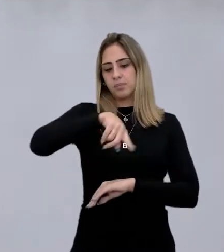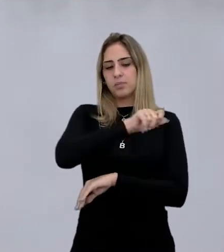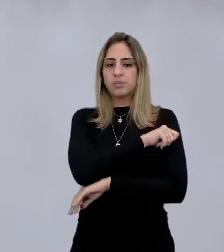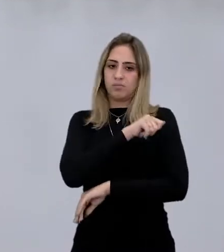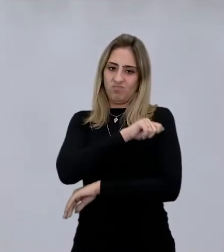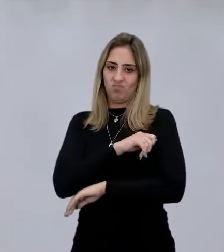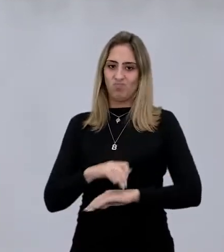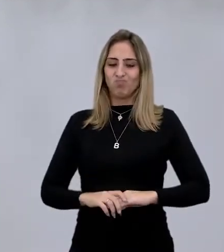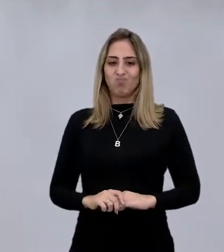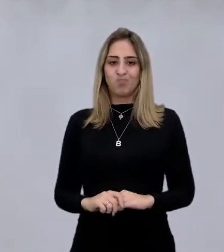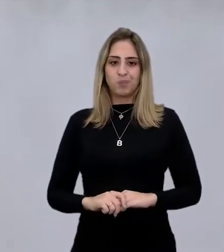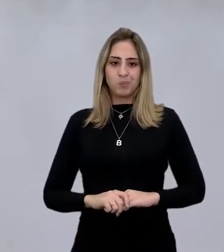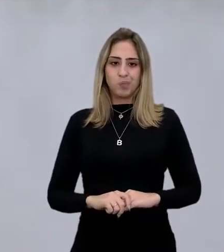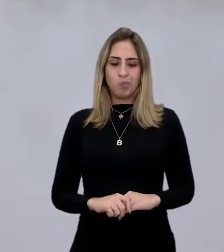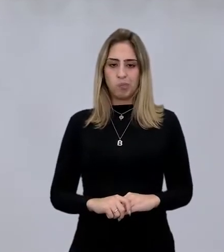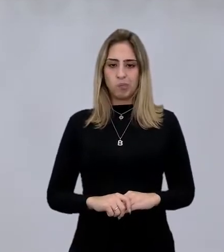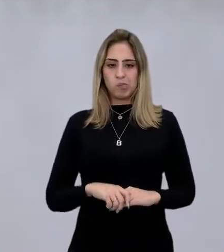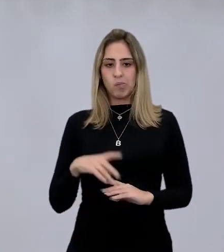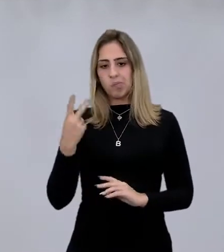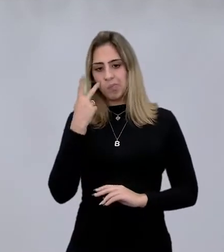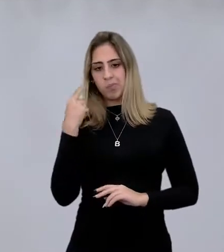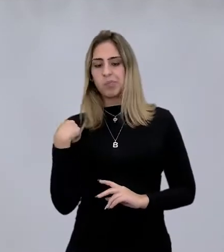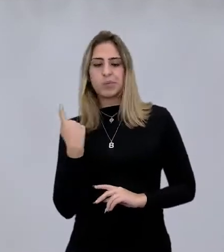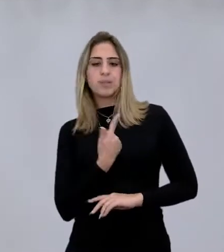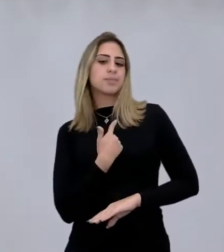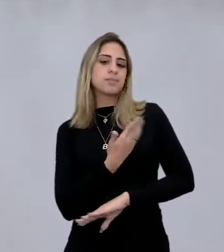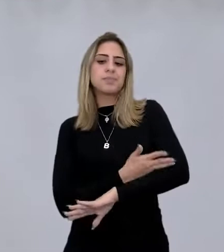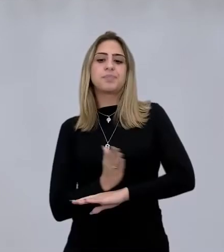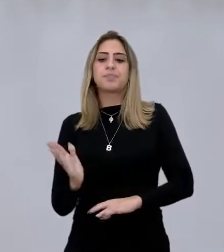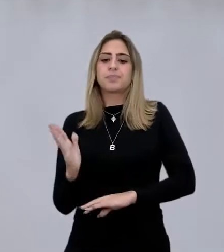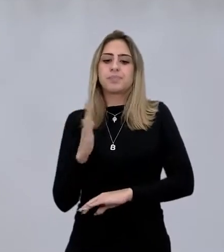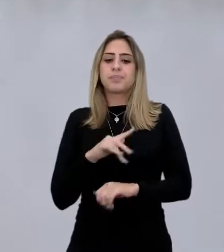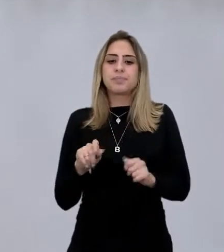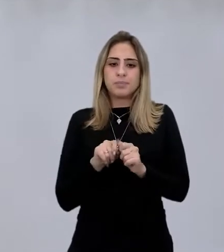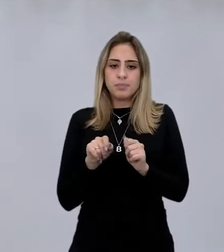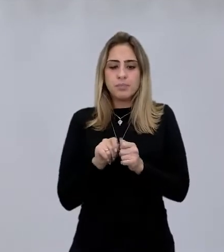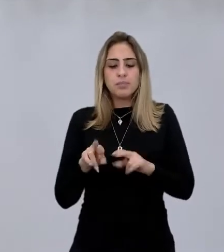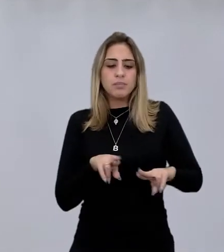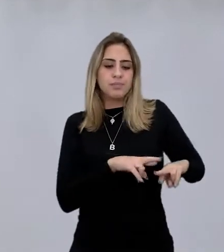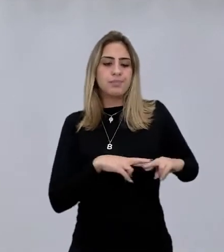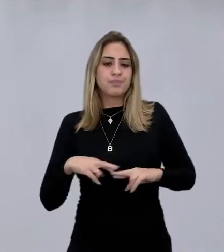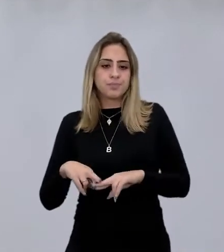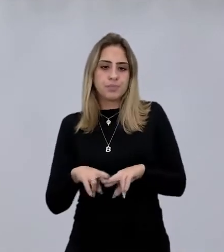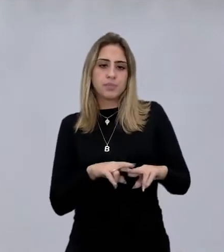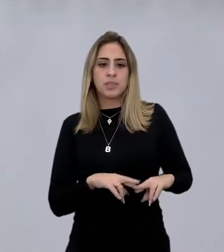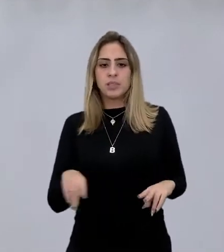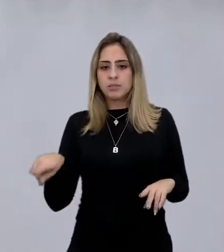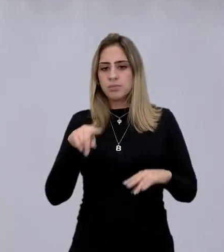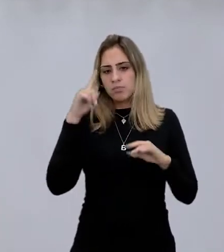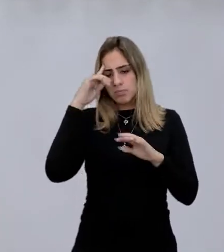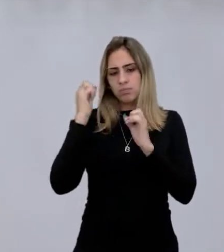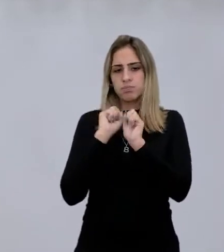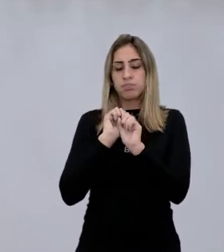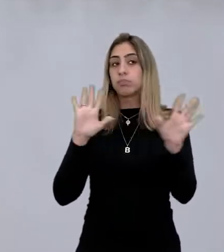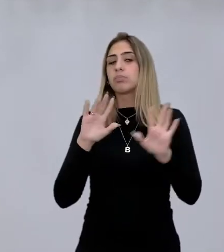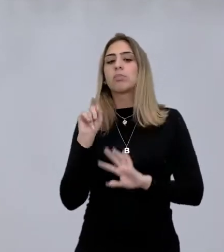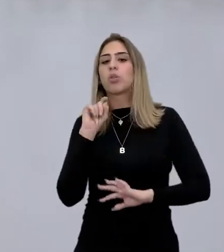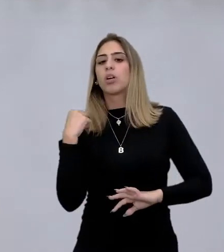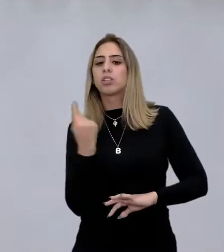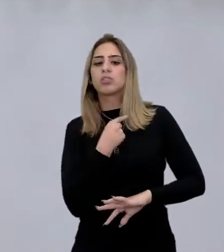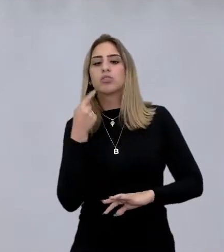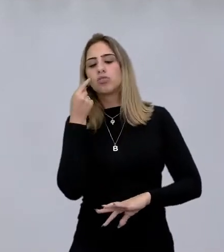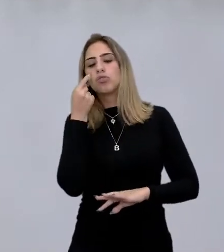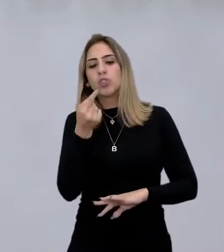estudantes. Pra gente começar, vamos fazer um recapitulando, sessão flashback do que a gente